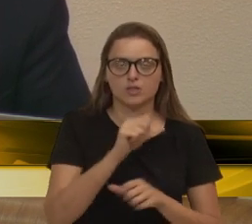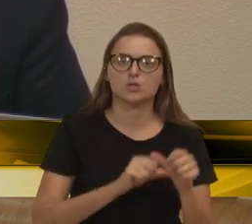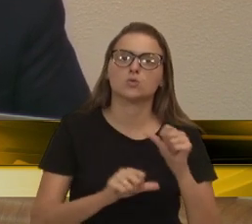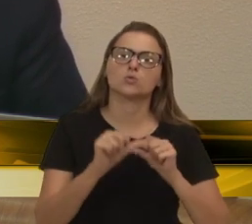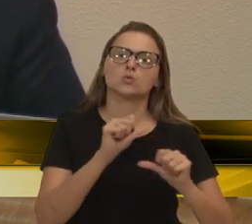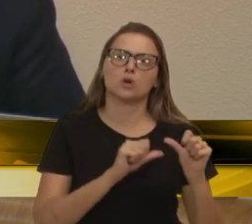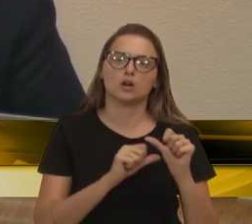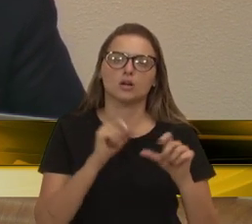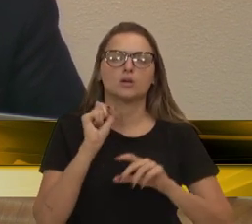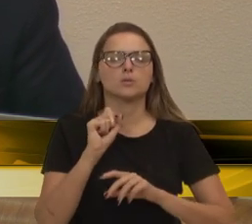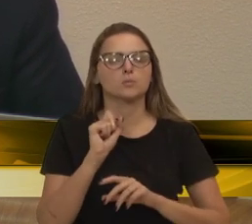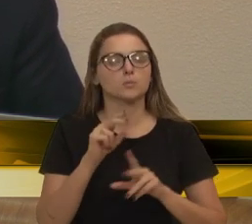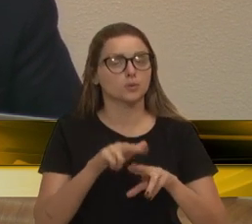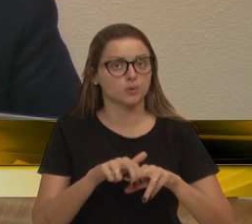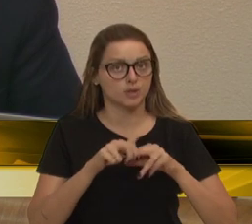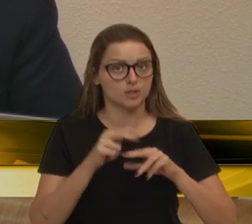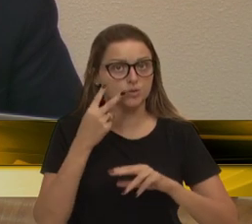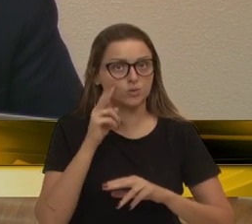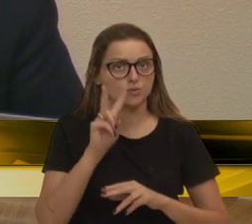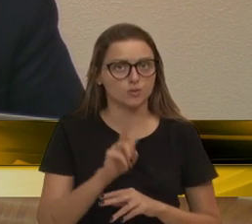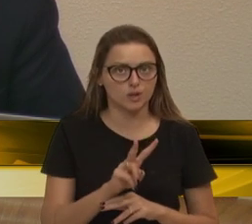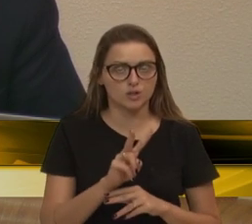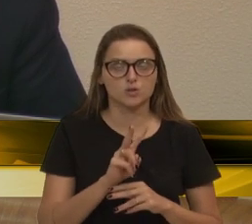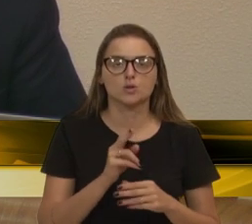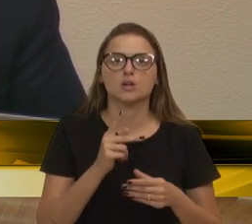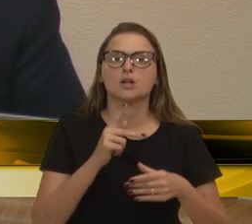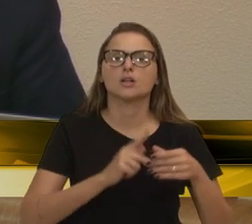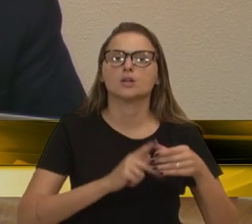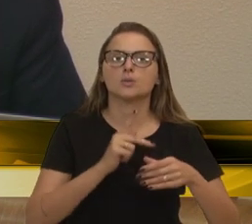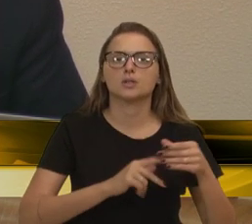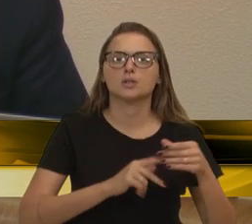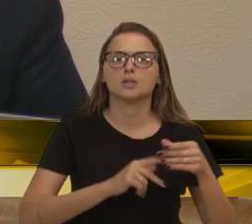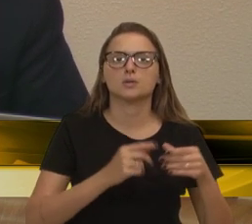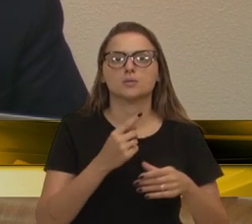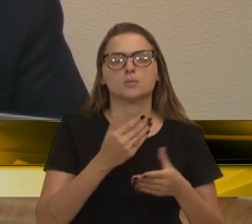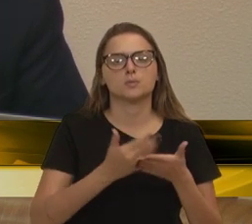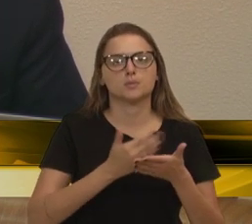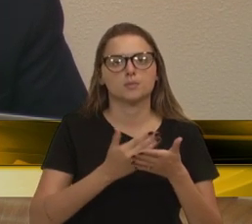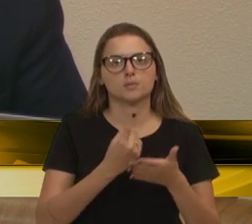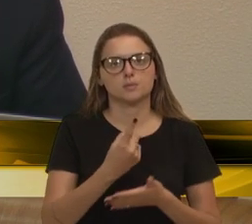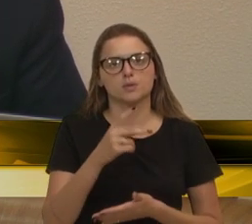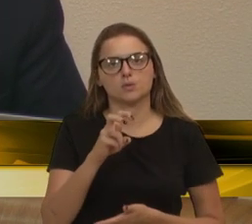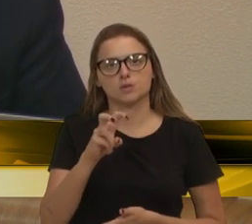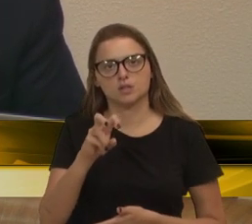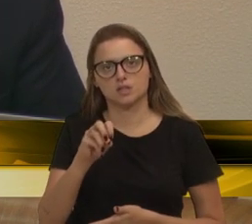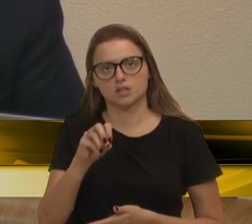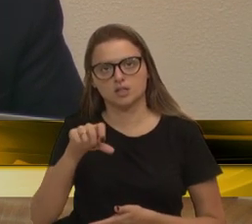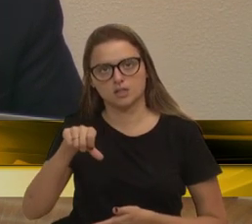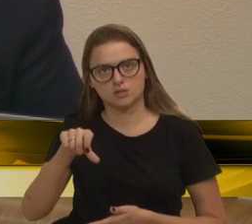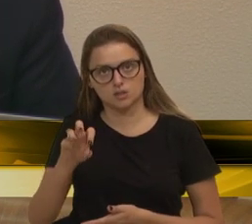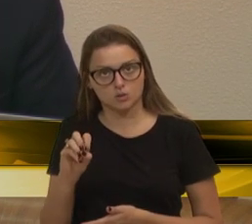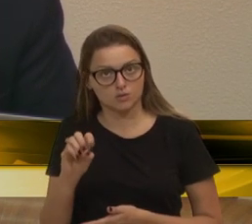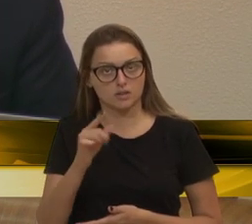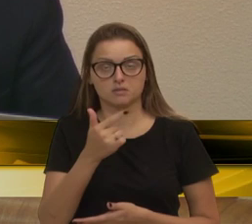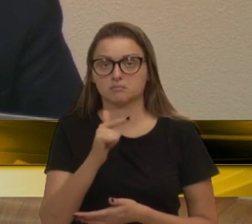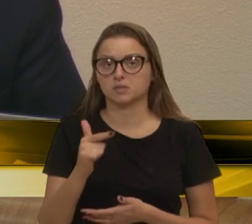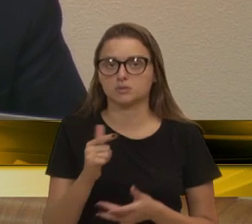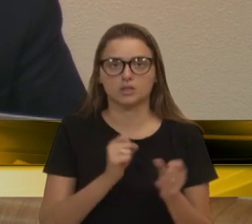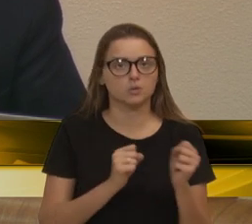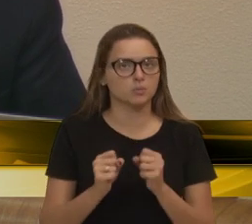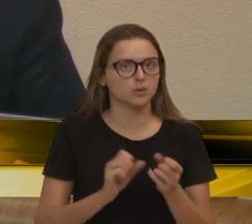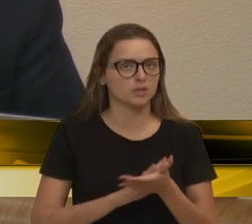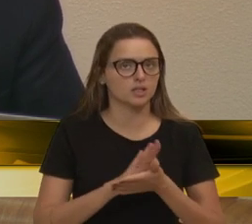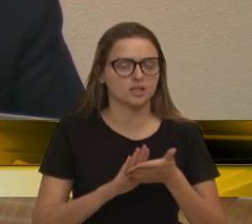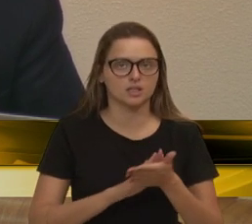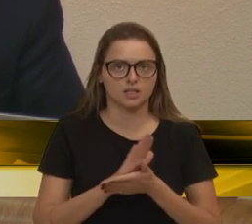posto, reconsidero a decisão agravada na folha 1590, tornando-a sem efeito. E,